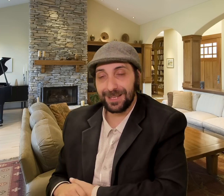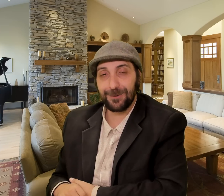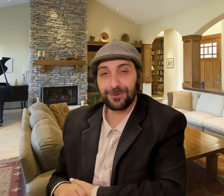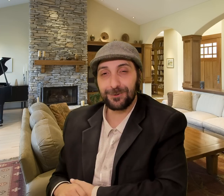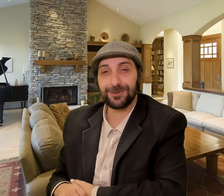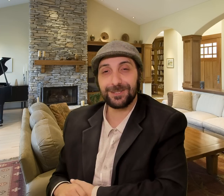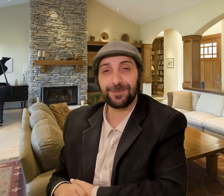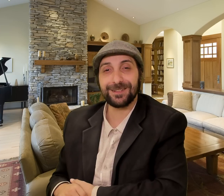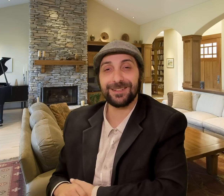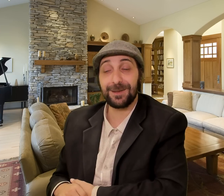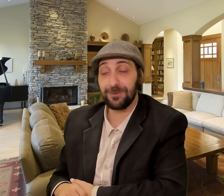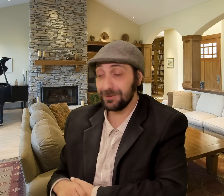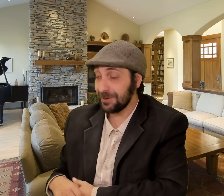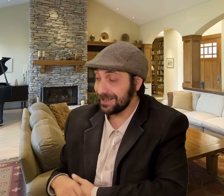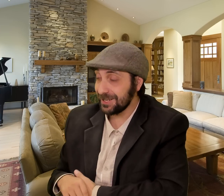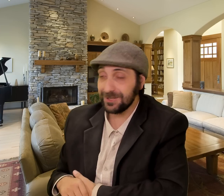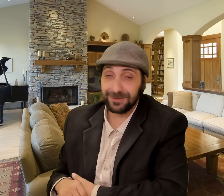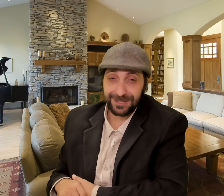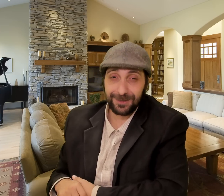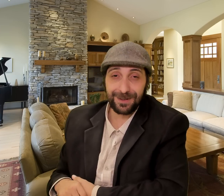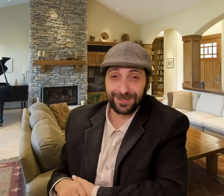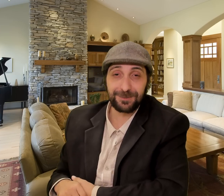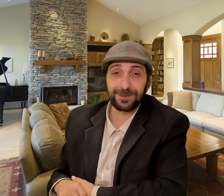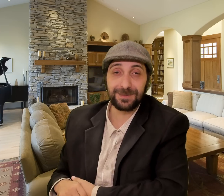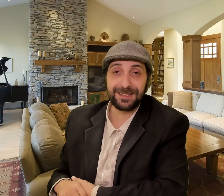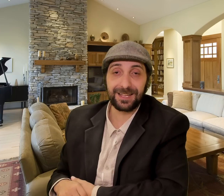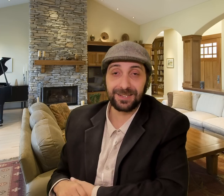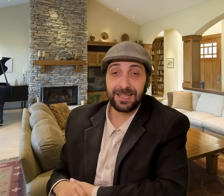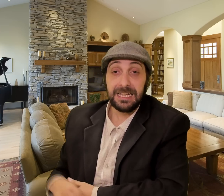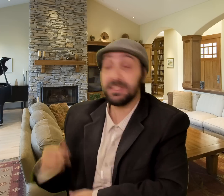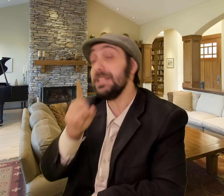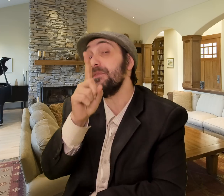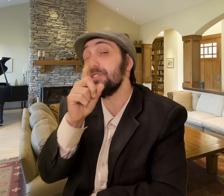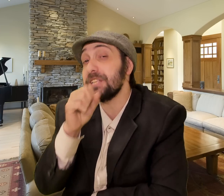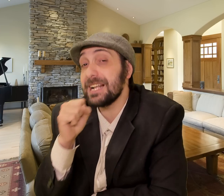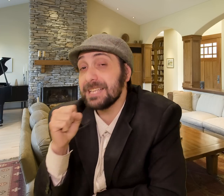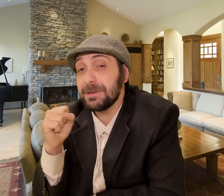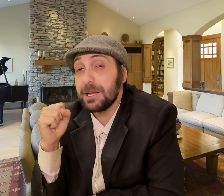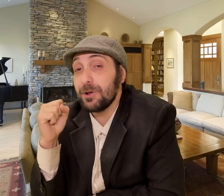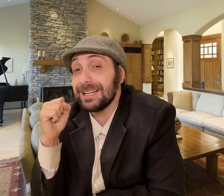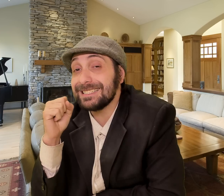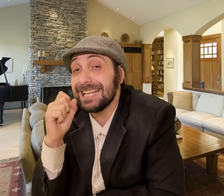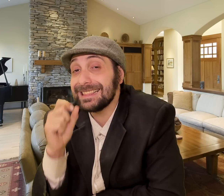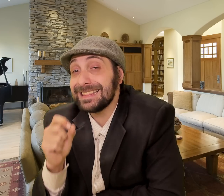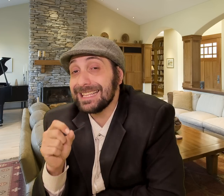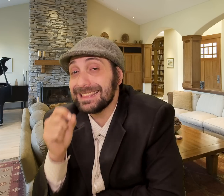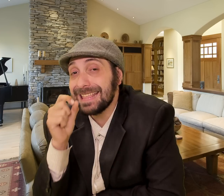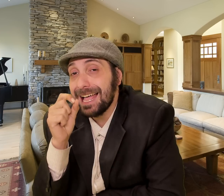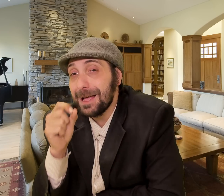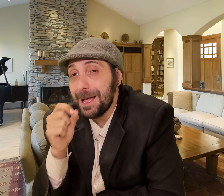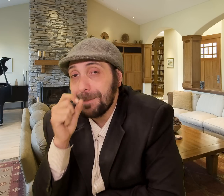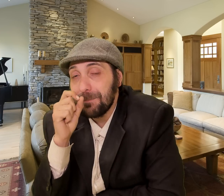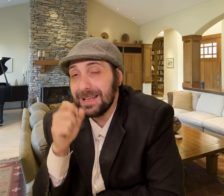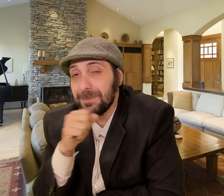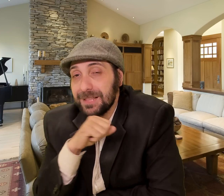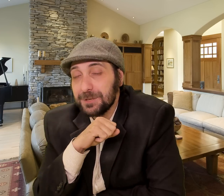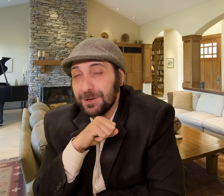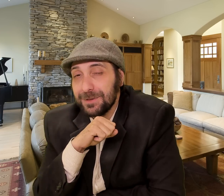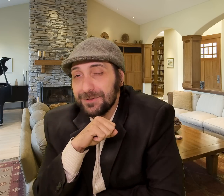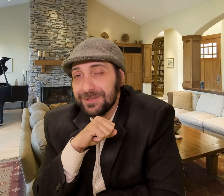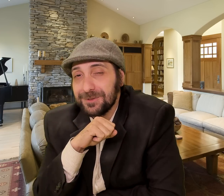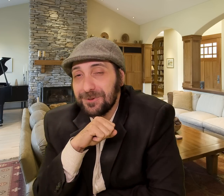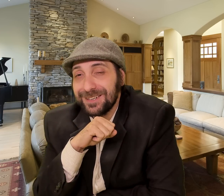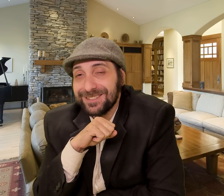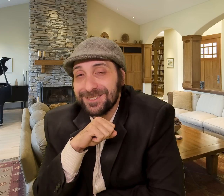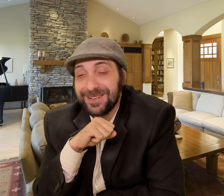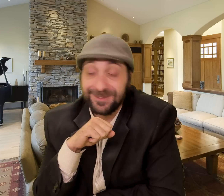ele vai bater realmente continência para apresentar a república eu acredito que tem uma grande possibilidade tendo em vista que já sabe o que colocar 70 parlamentares